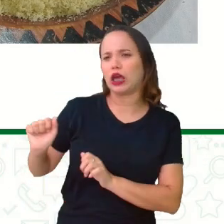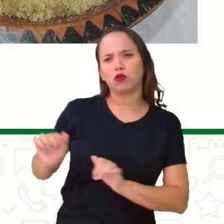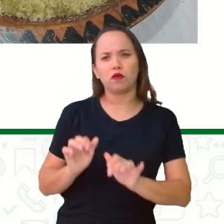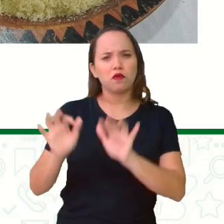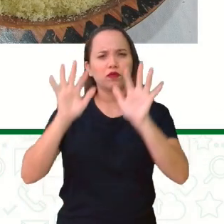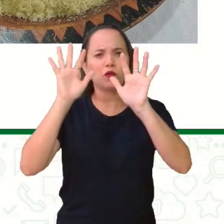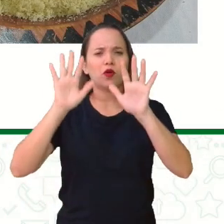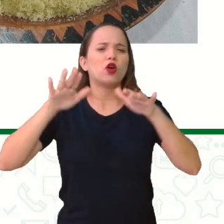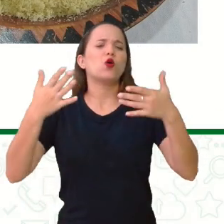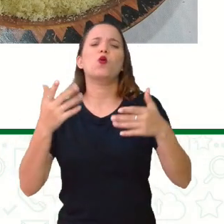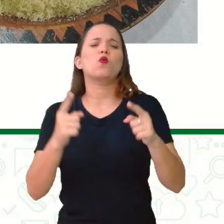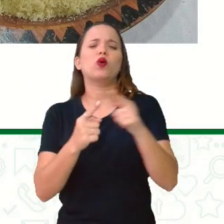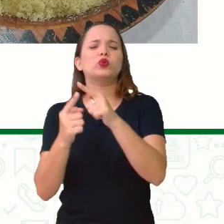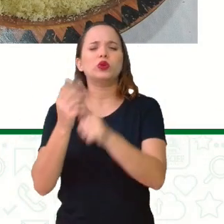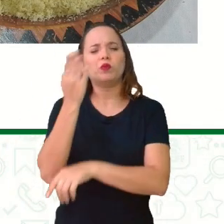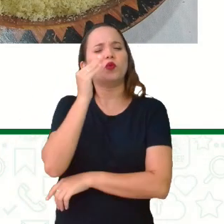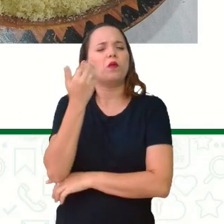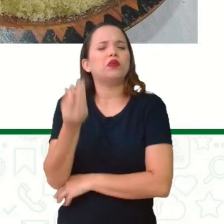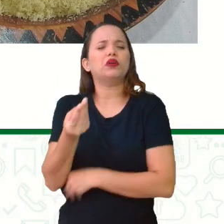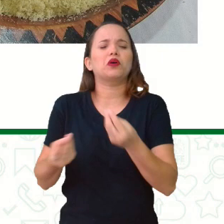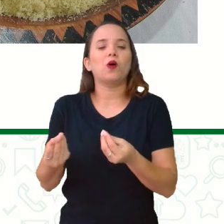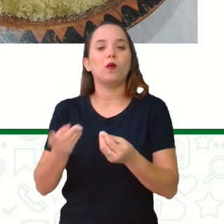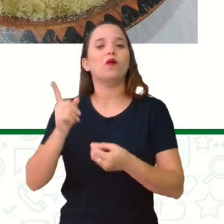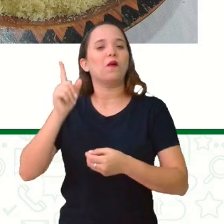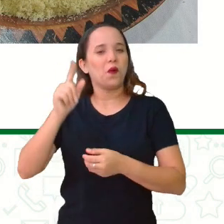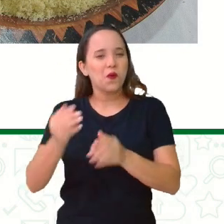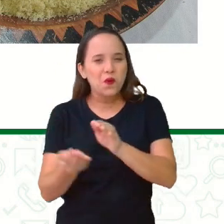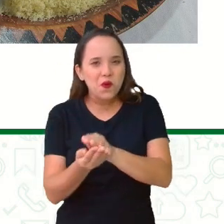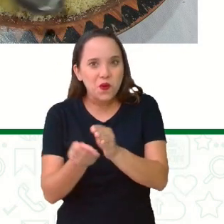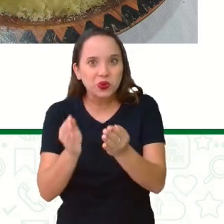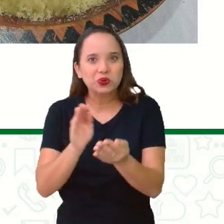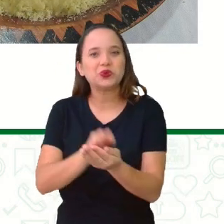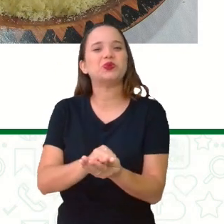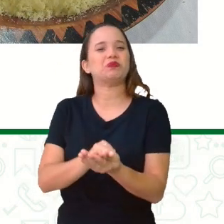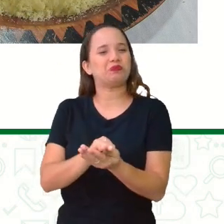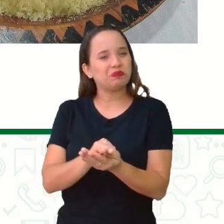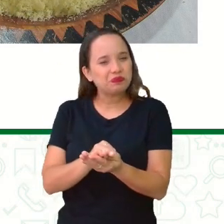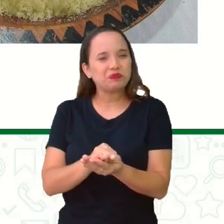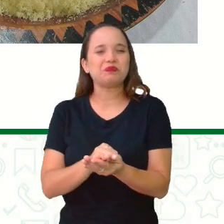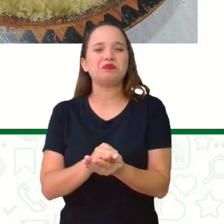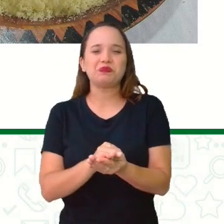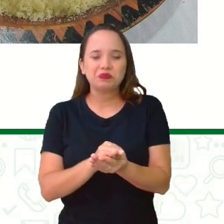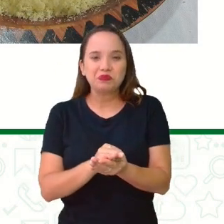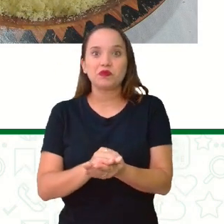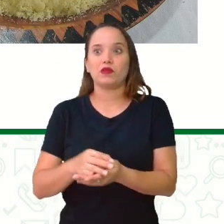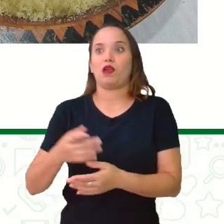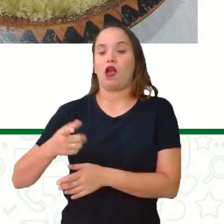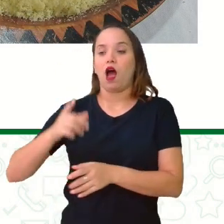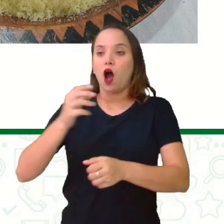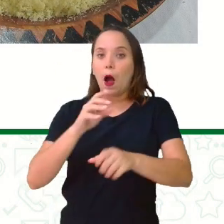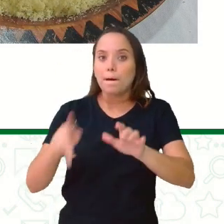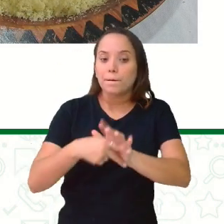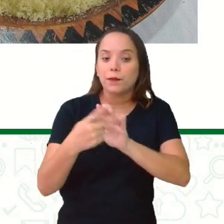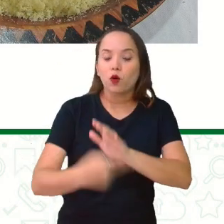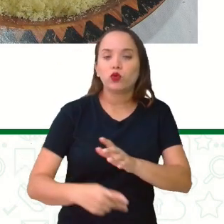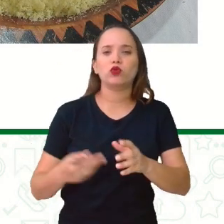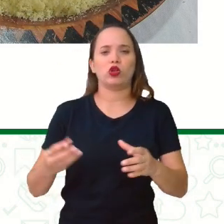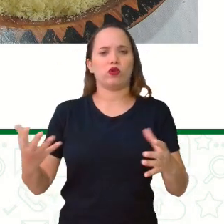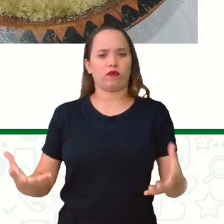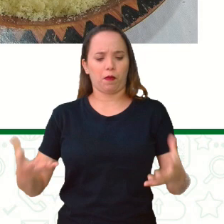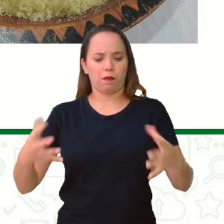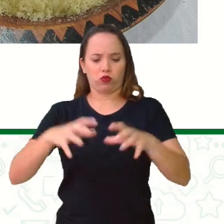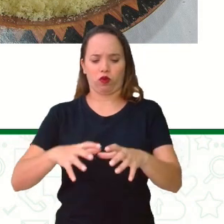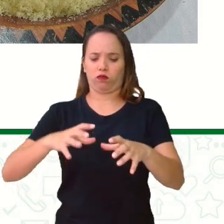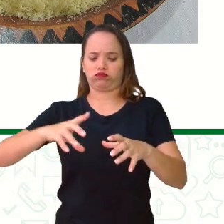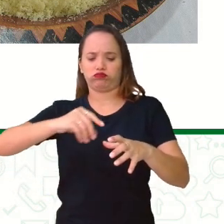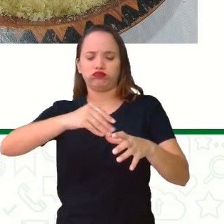agora, prof, para fazer esse experimento? Um cuscuzinho, gente. Olha só. A massa de milho aí, né, a gente coloca água